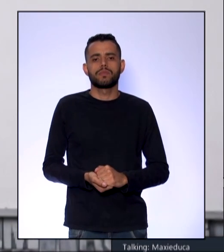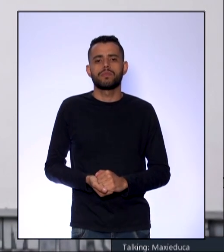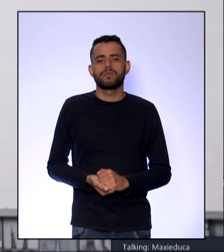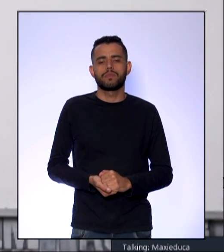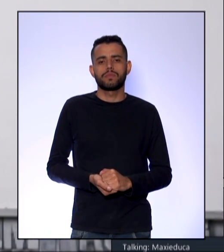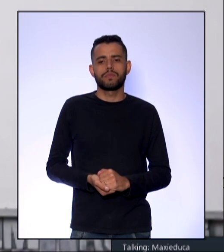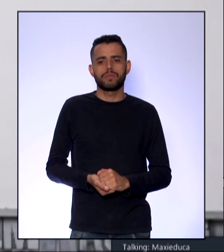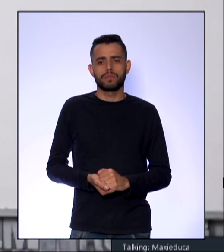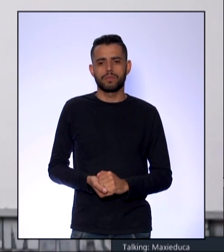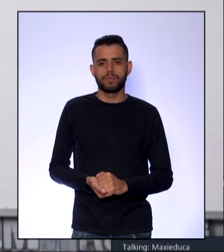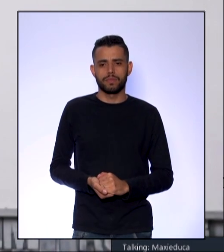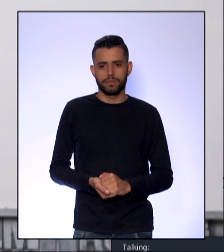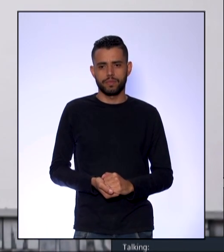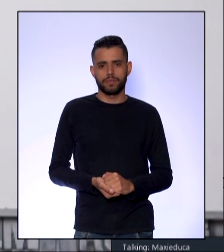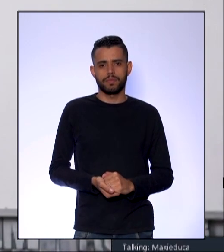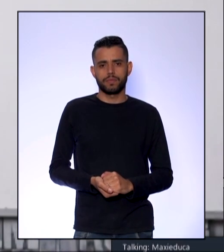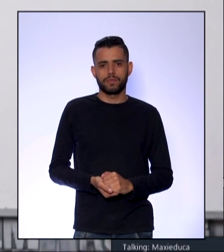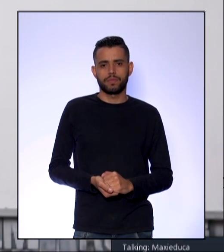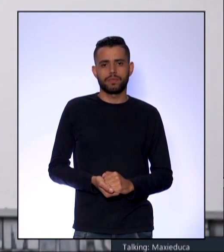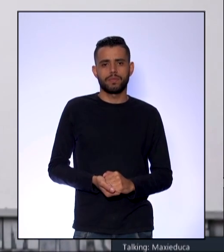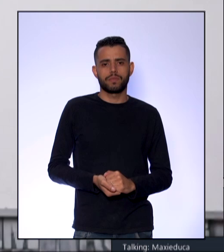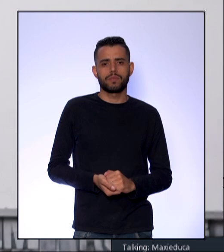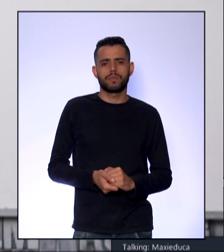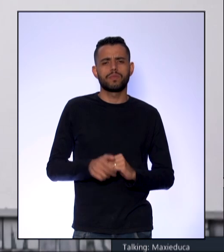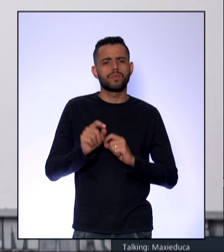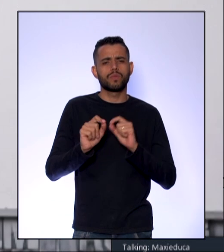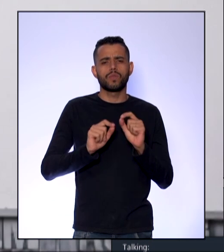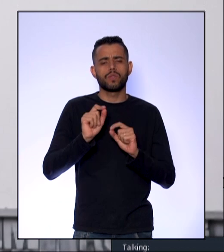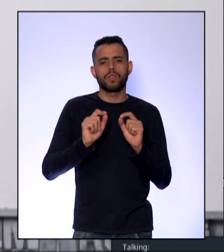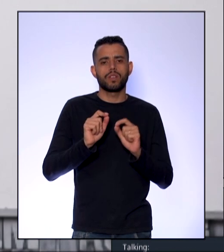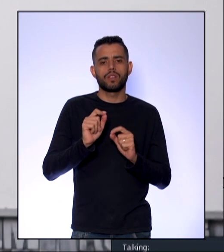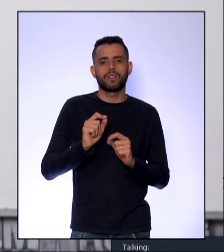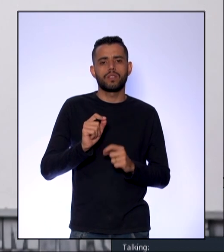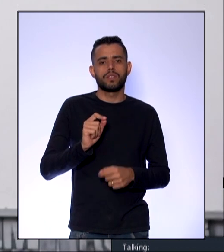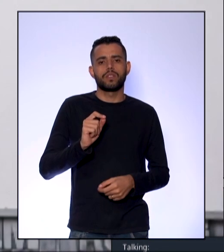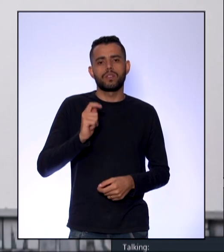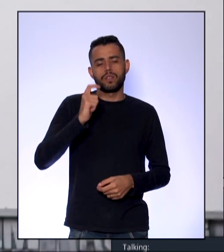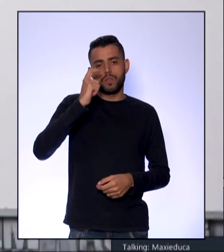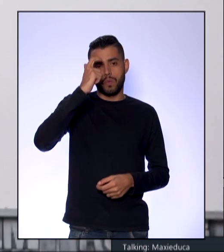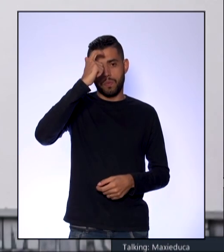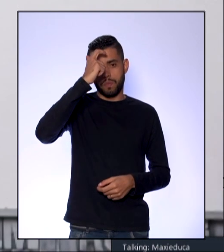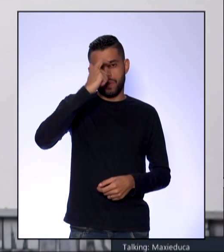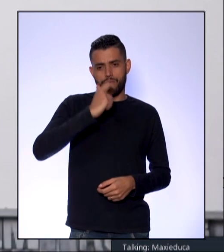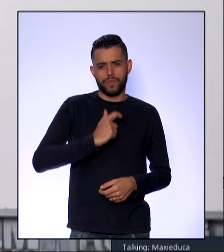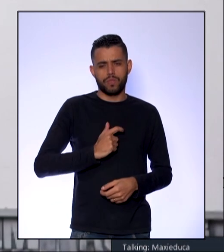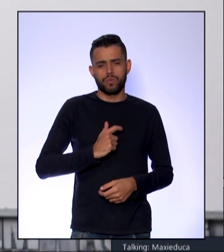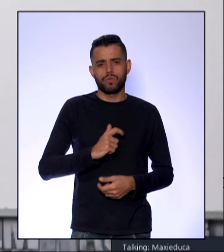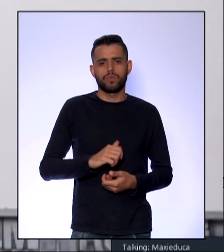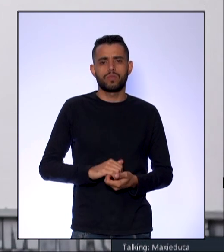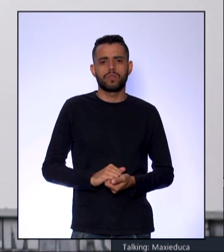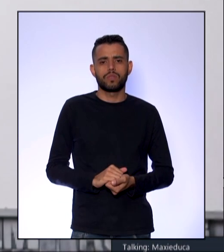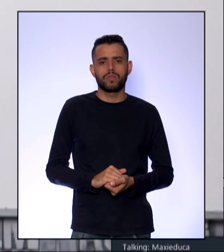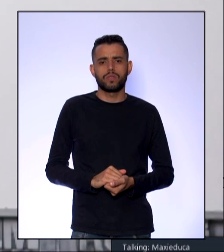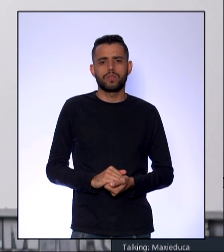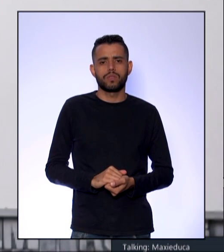pelo perfil